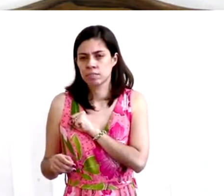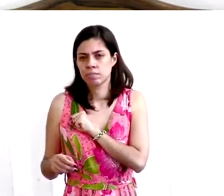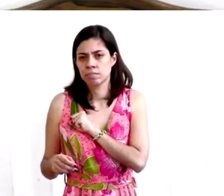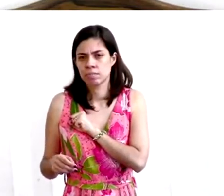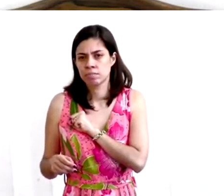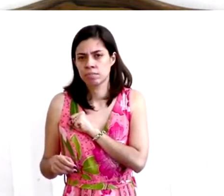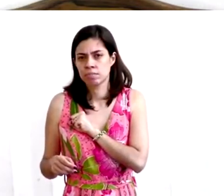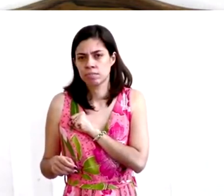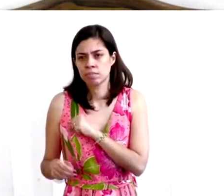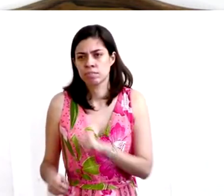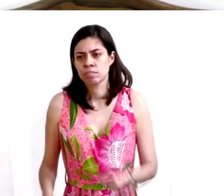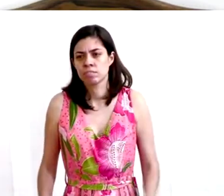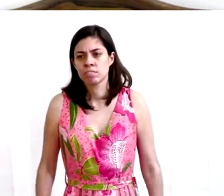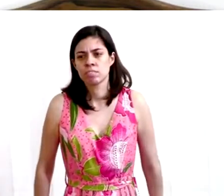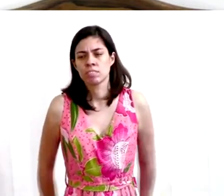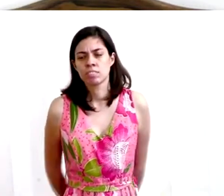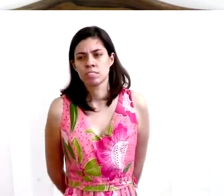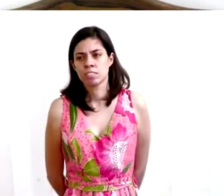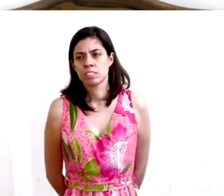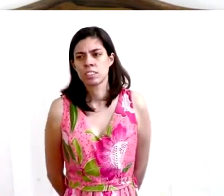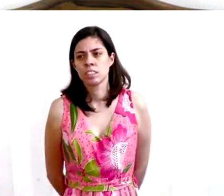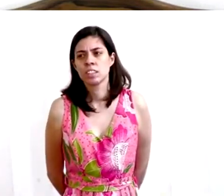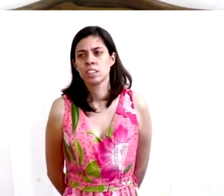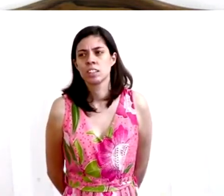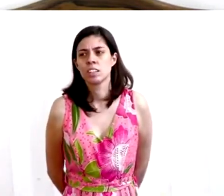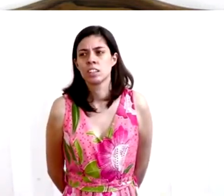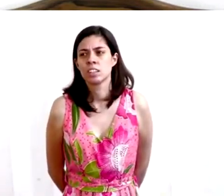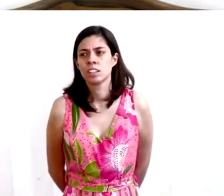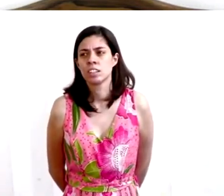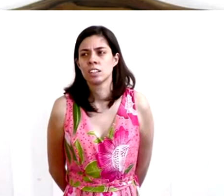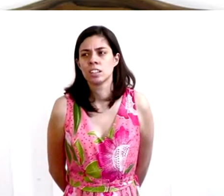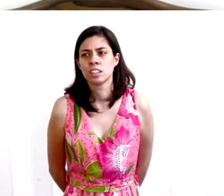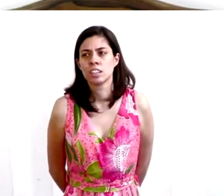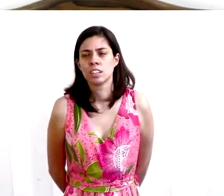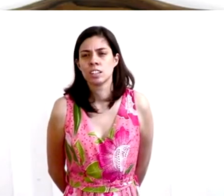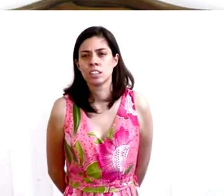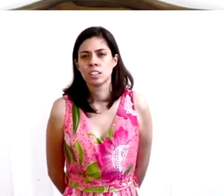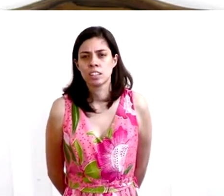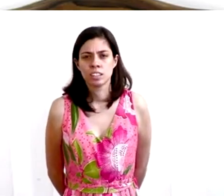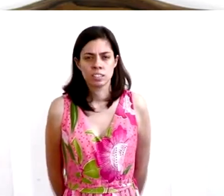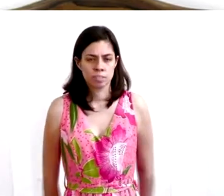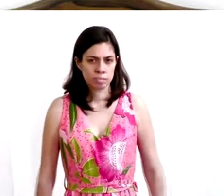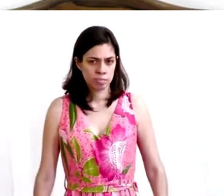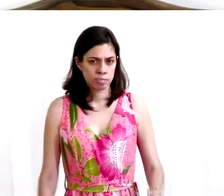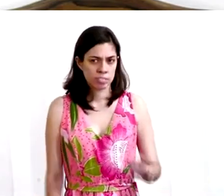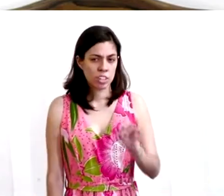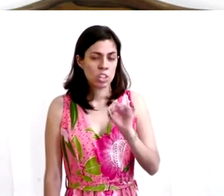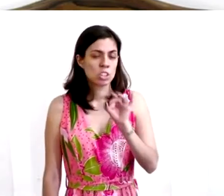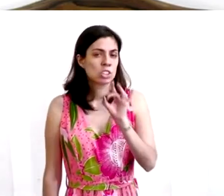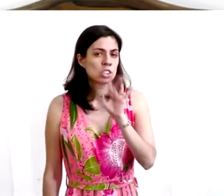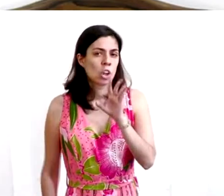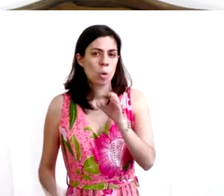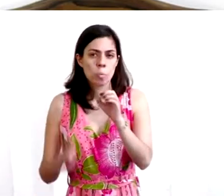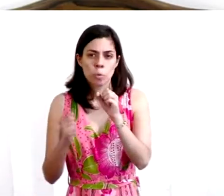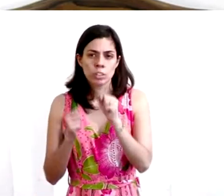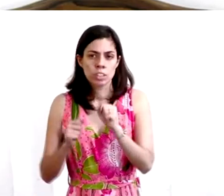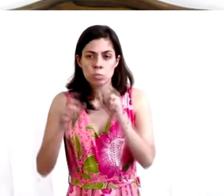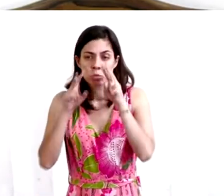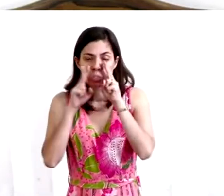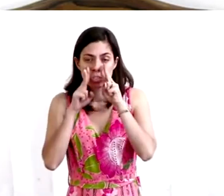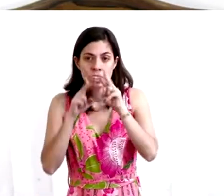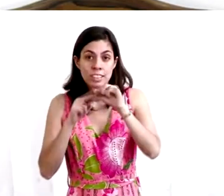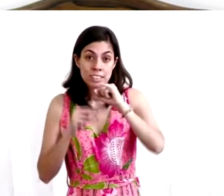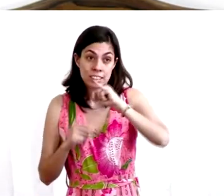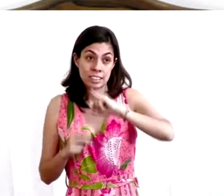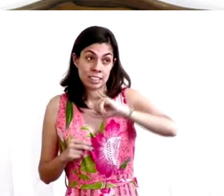que a eternidade chegou até onde nós estamos. Se o Senhor não nos chamar, se